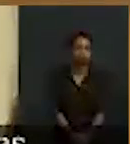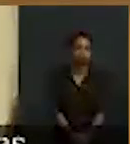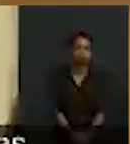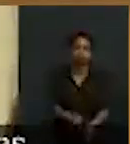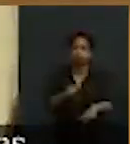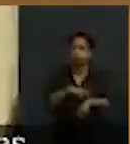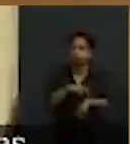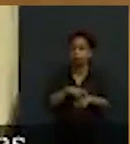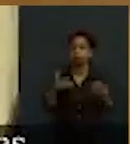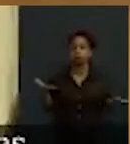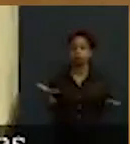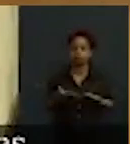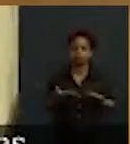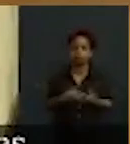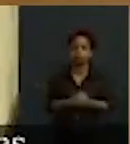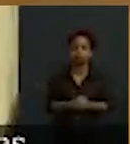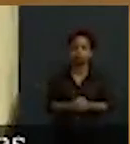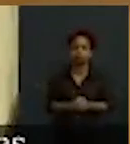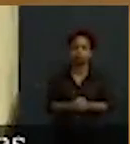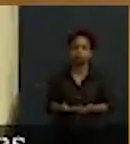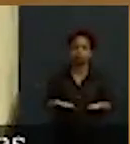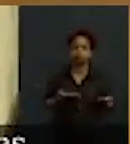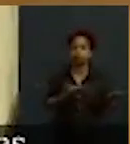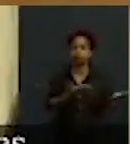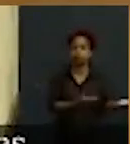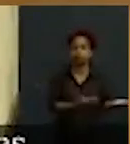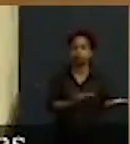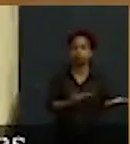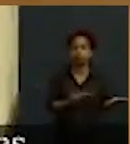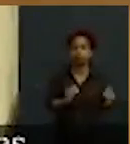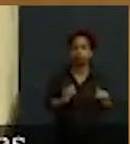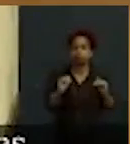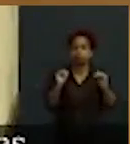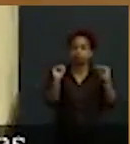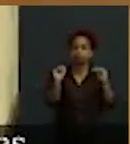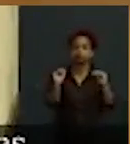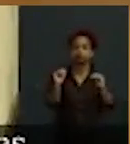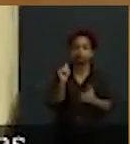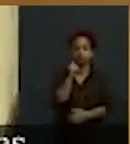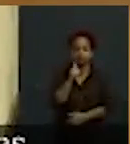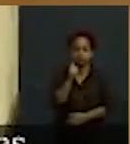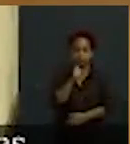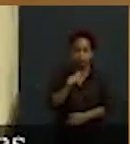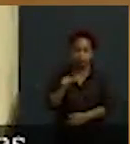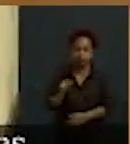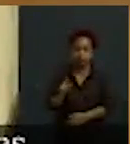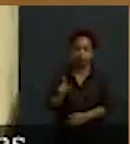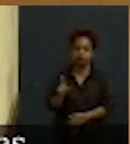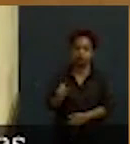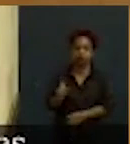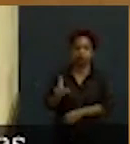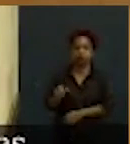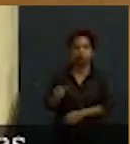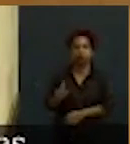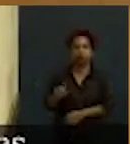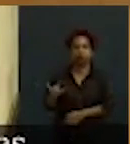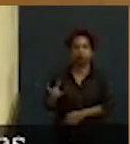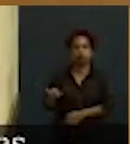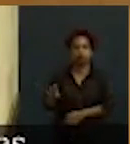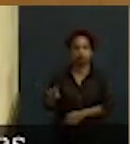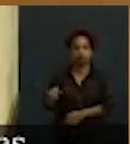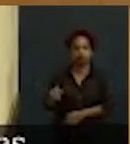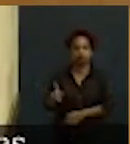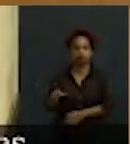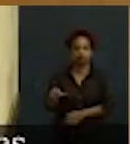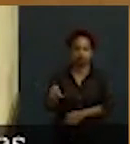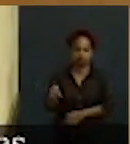Neste momento, com a palavra, a excelentíssima senhora doutora Maria Cristina Palhares dos